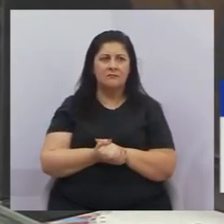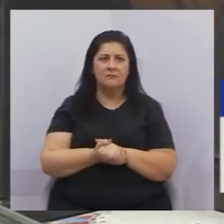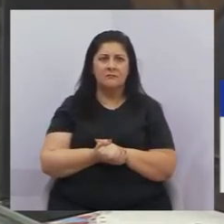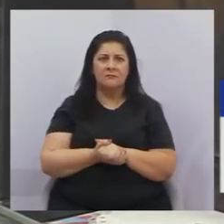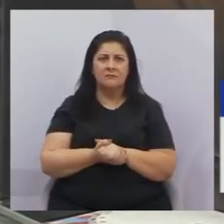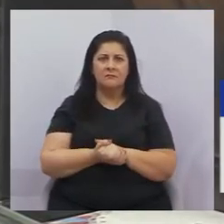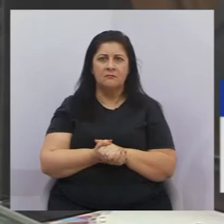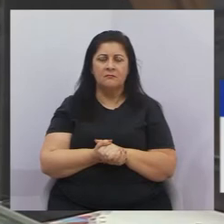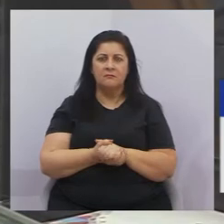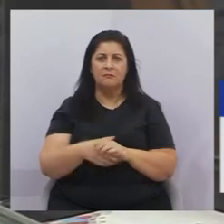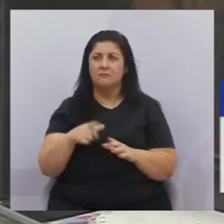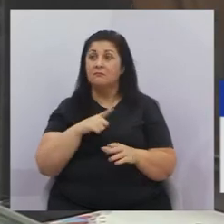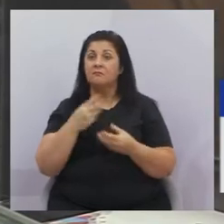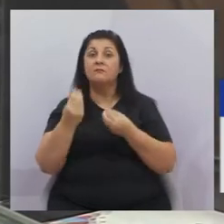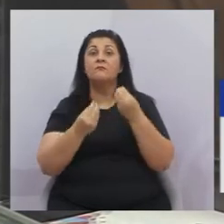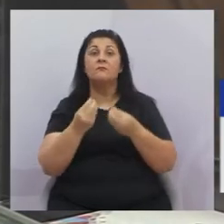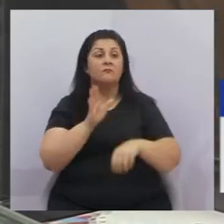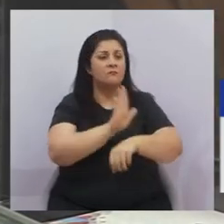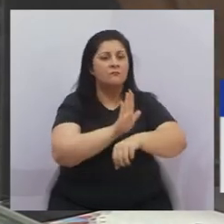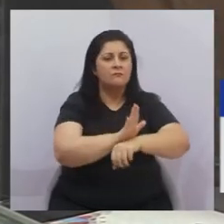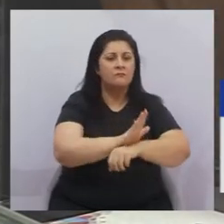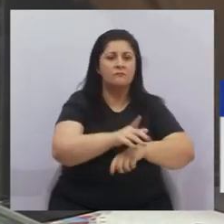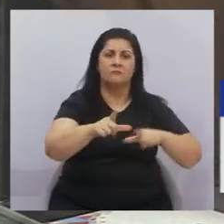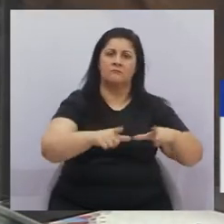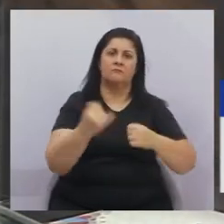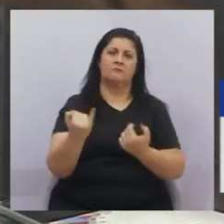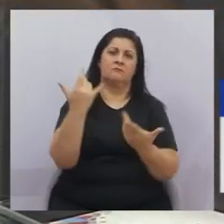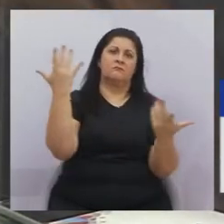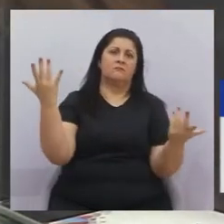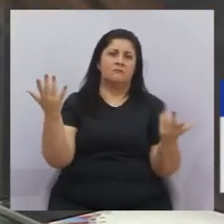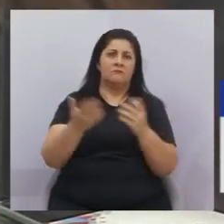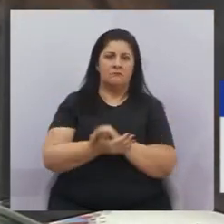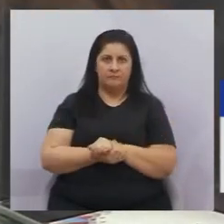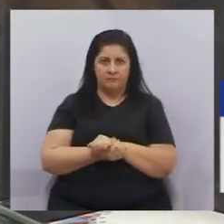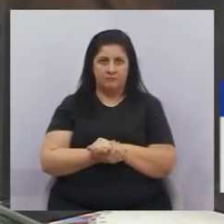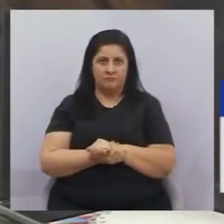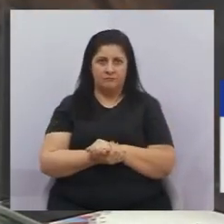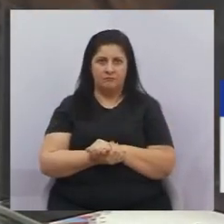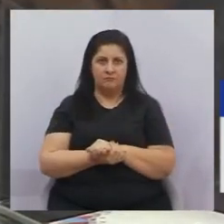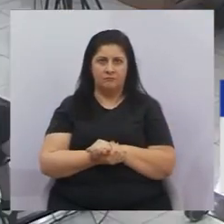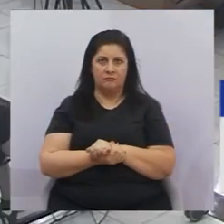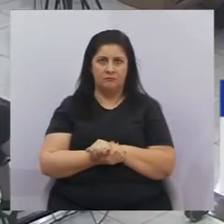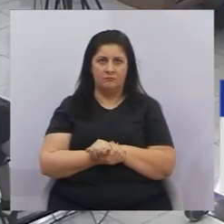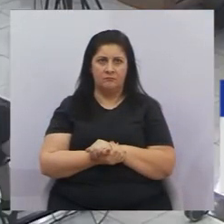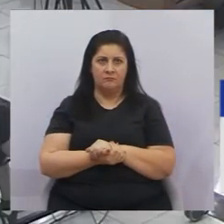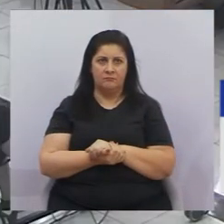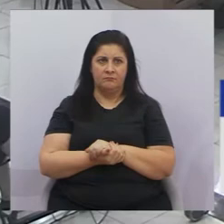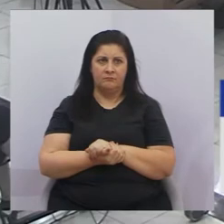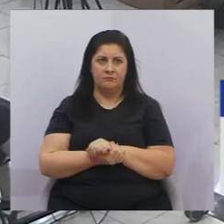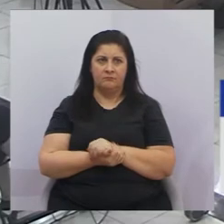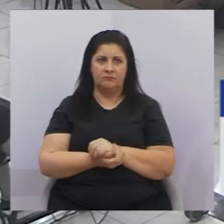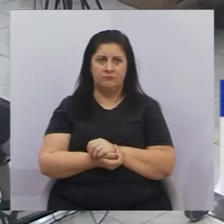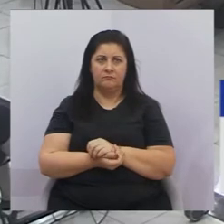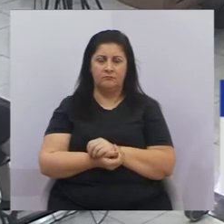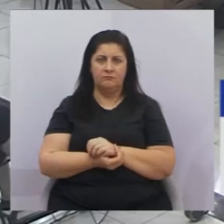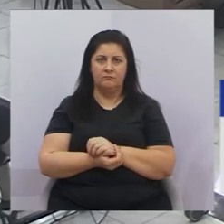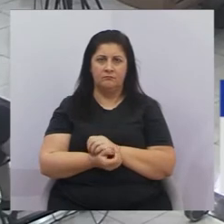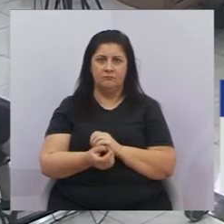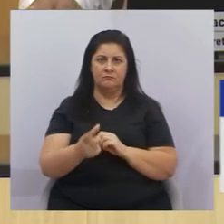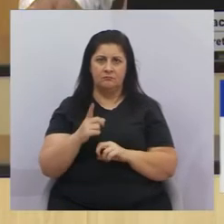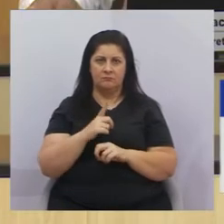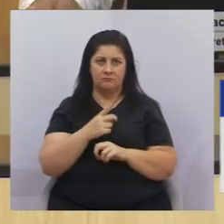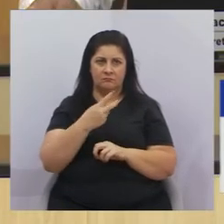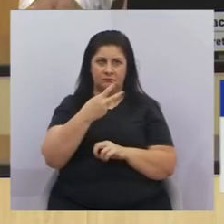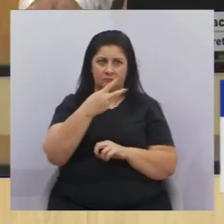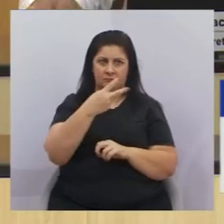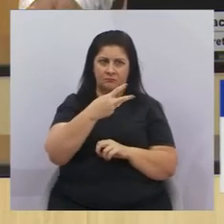a gente tenha investimento nessa área tão importante. E deixar aqui bem claro, tem dois FG aqui, que